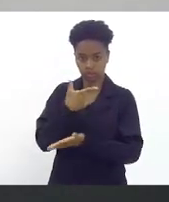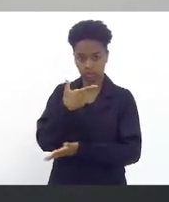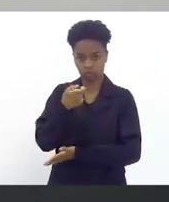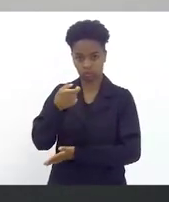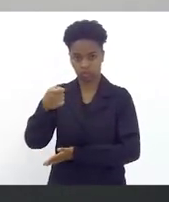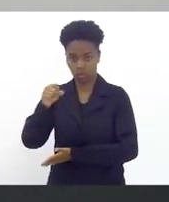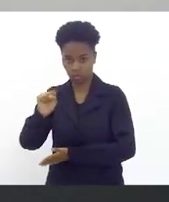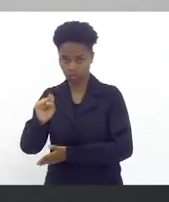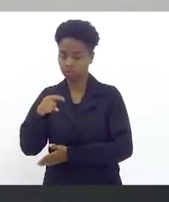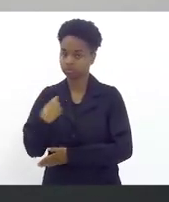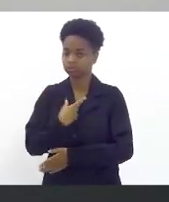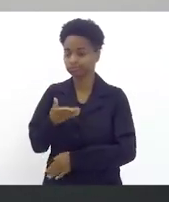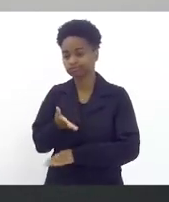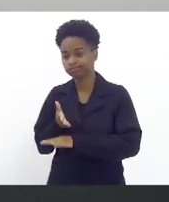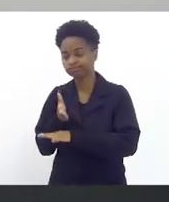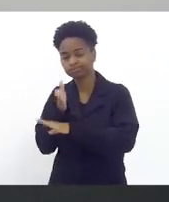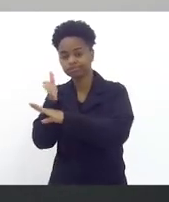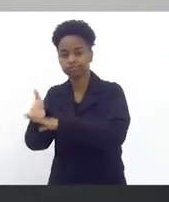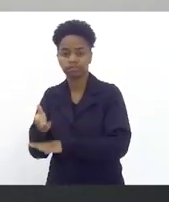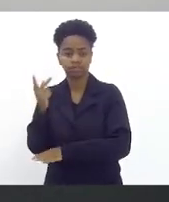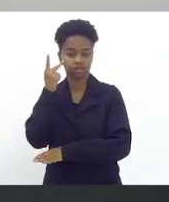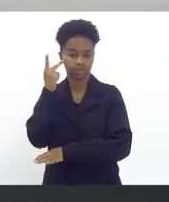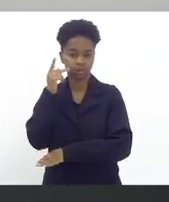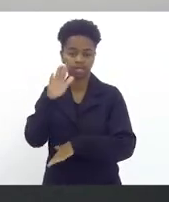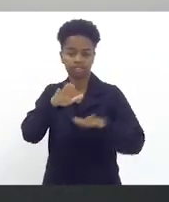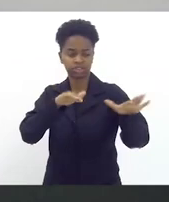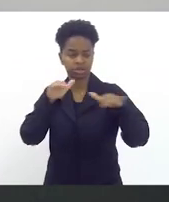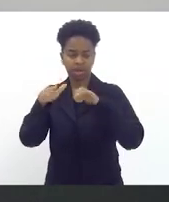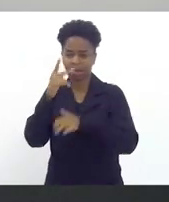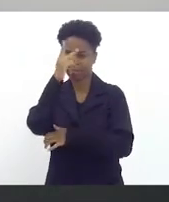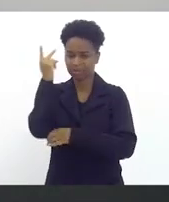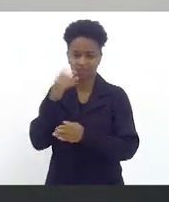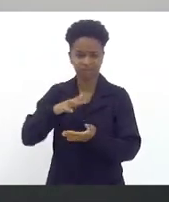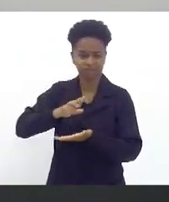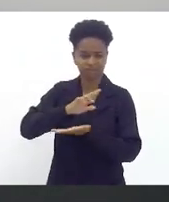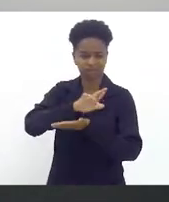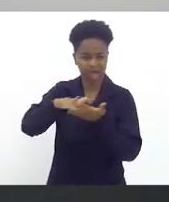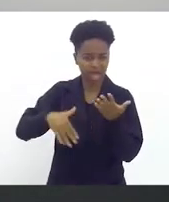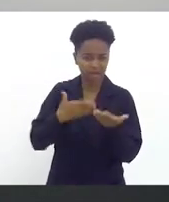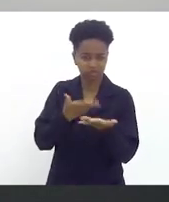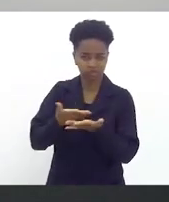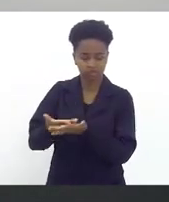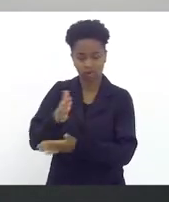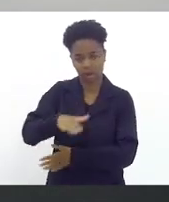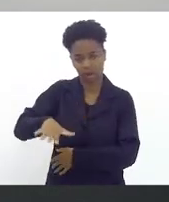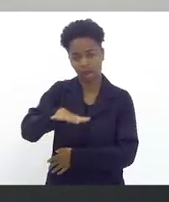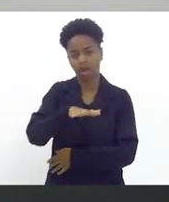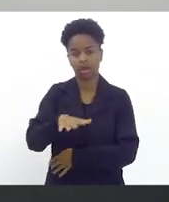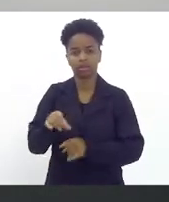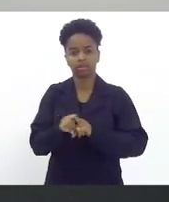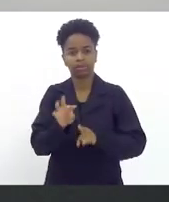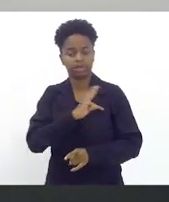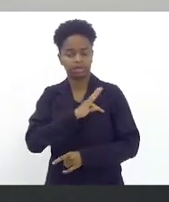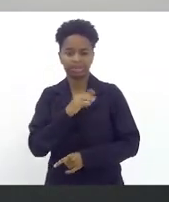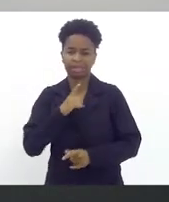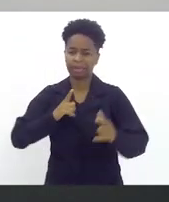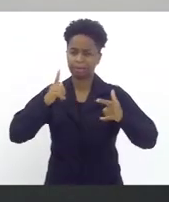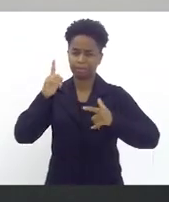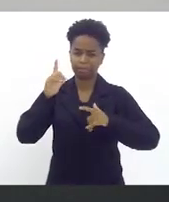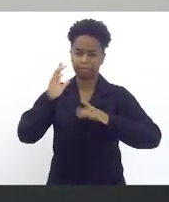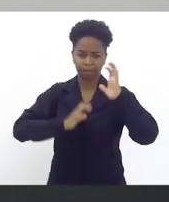para São Paulo chamamos vários ambientalistas o próprio Fábio fieldman vários técnicos e foi uma guerra